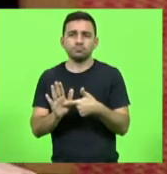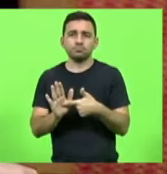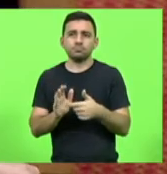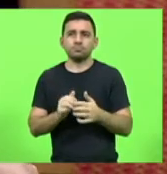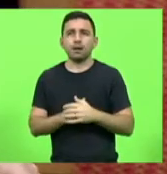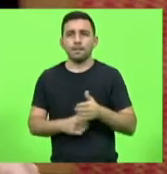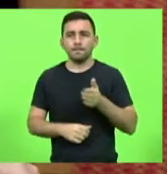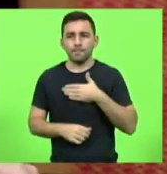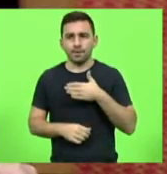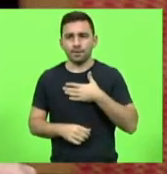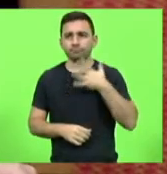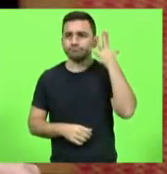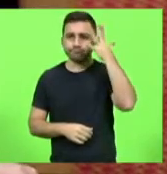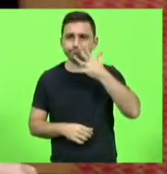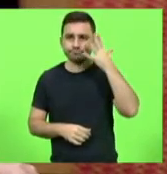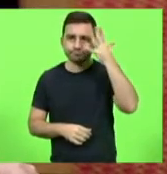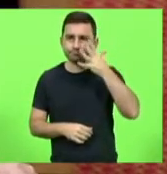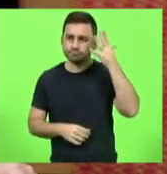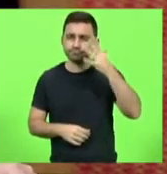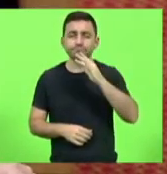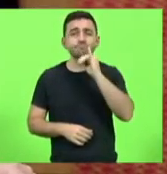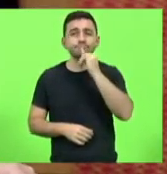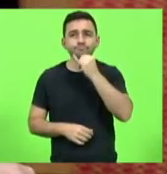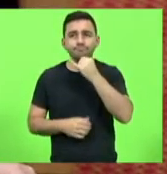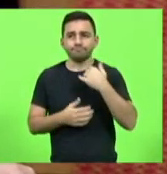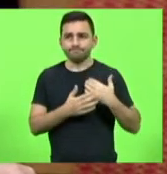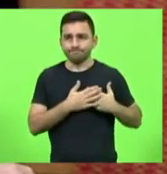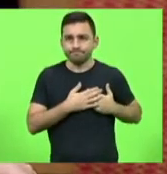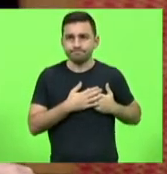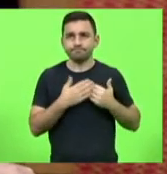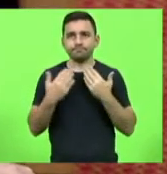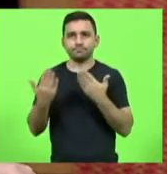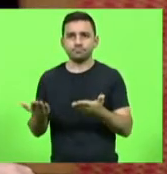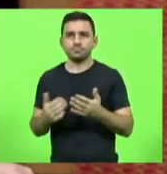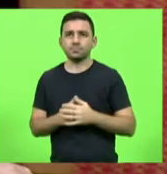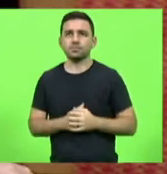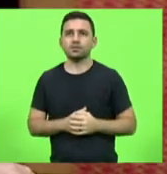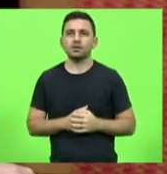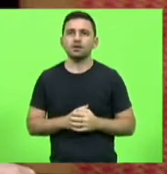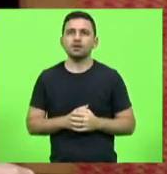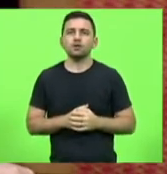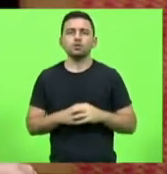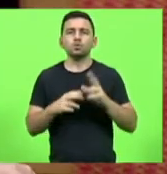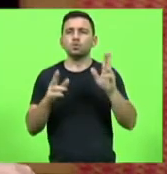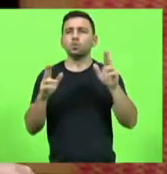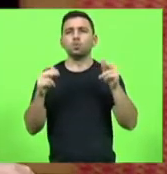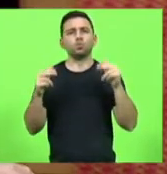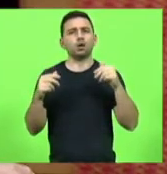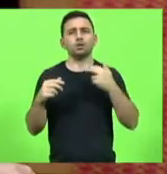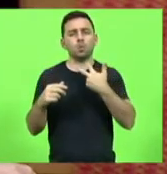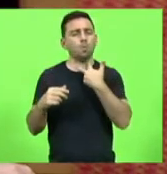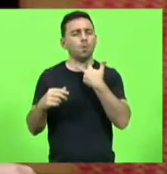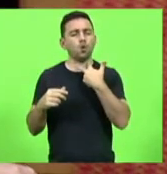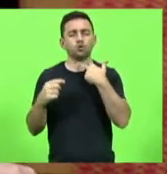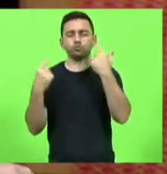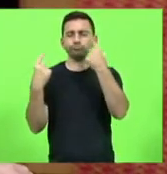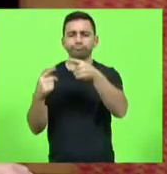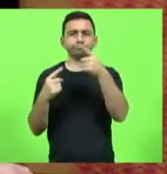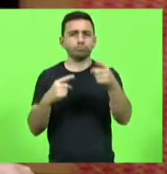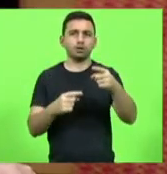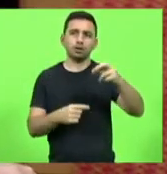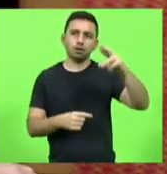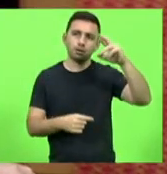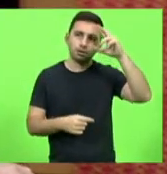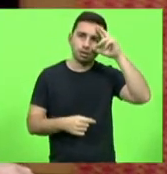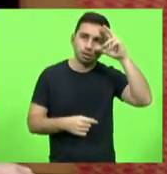minha manifestação de solidariedade. Ninguém aqui deve se atacar, né? Nem o deputado Alba, nem o